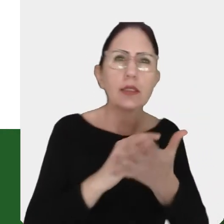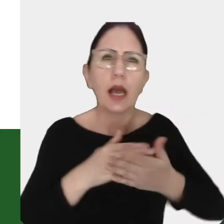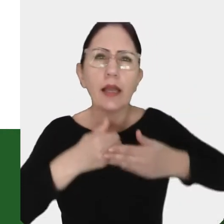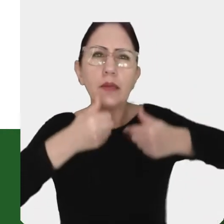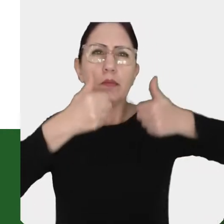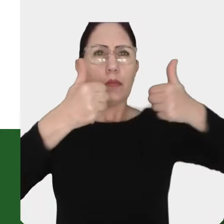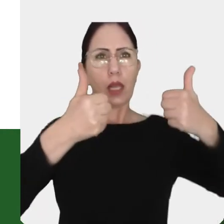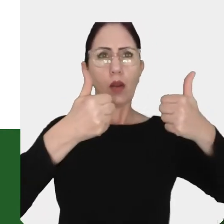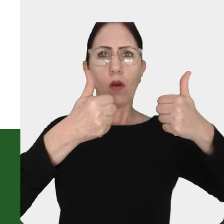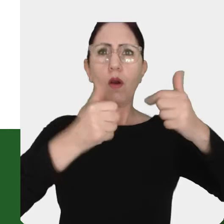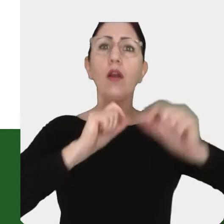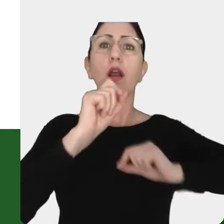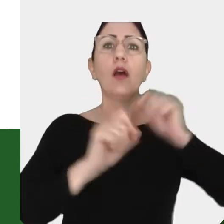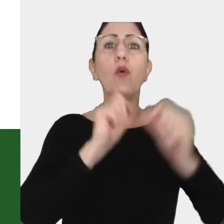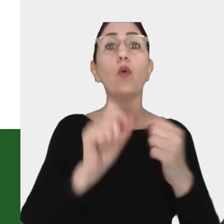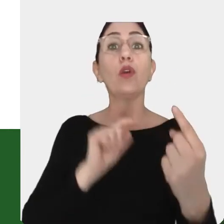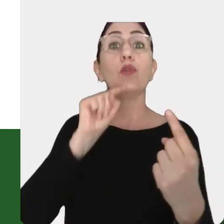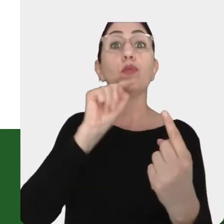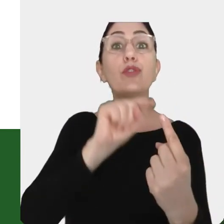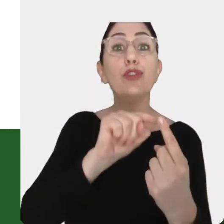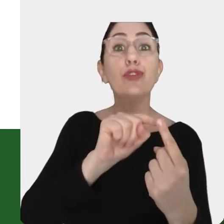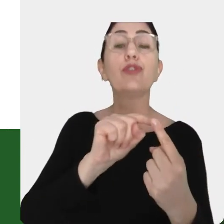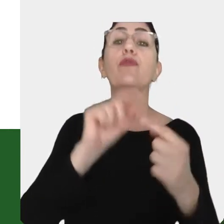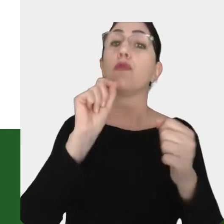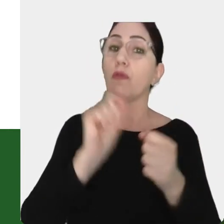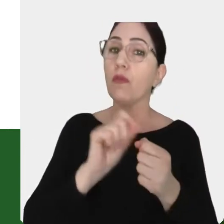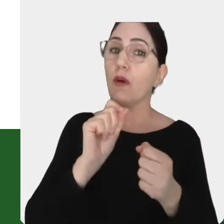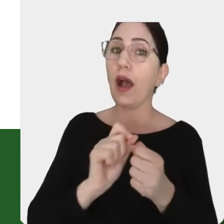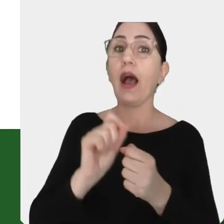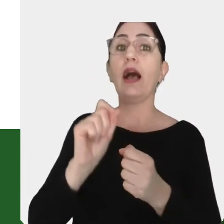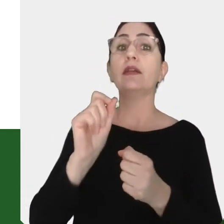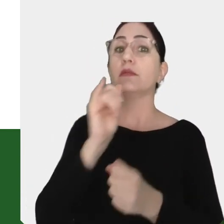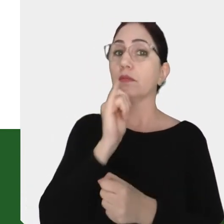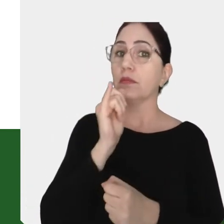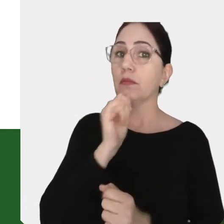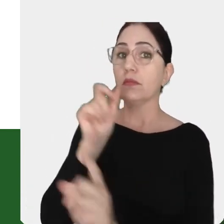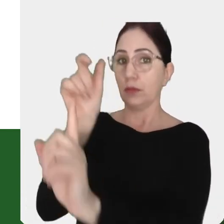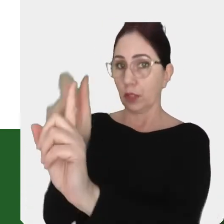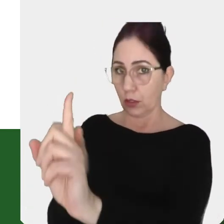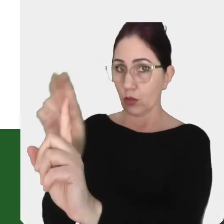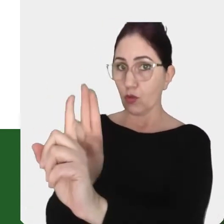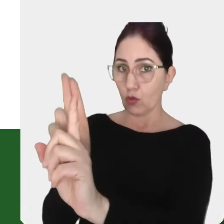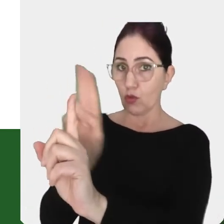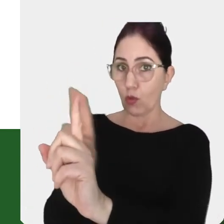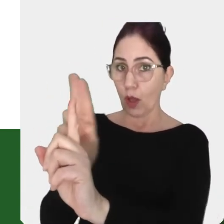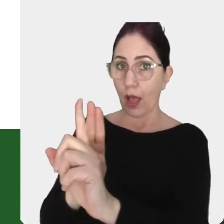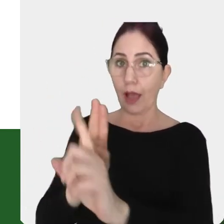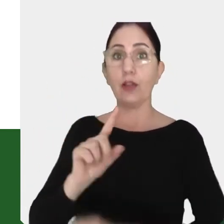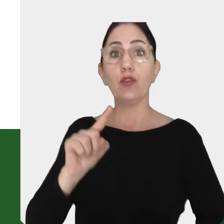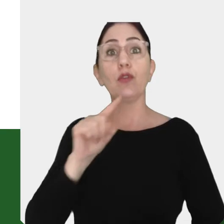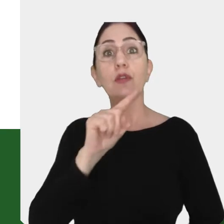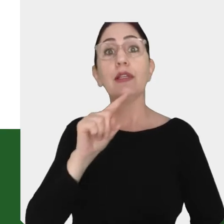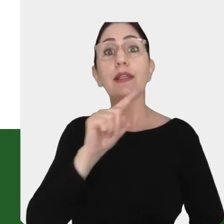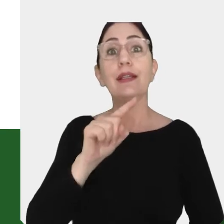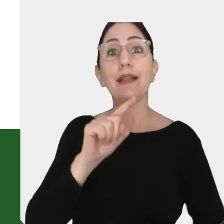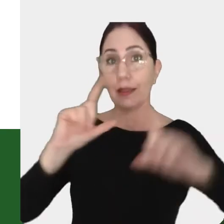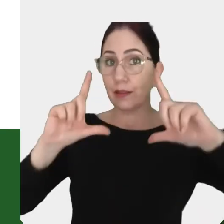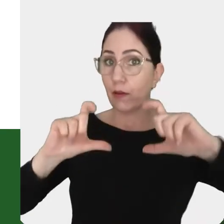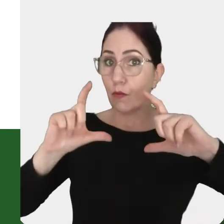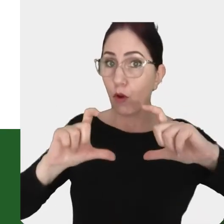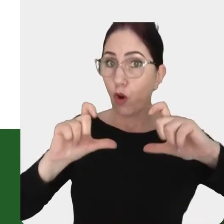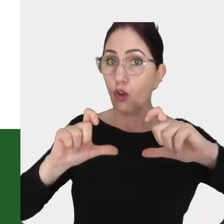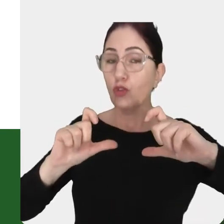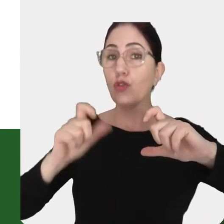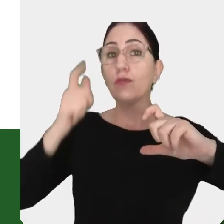aumenta, né, as facilidades, tudo isso é com base nos testes com usuários, né? E nessa foto